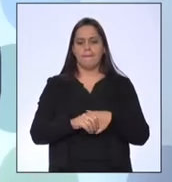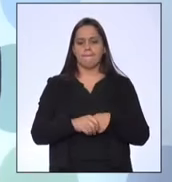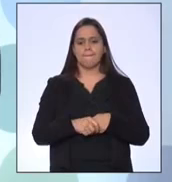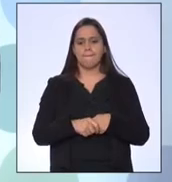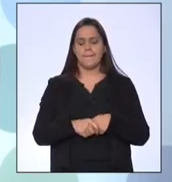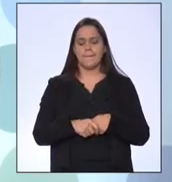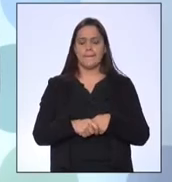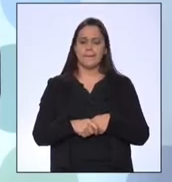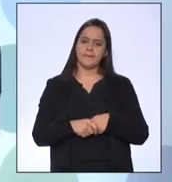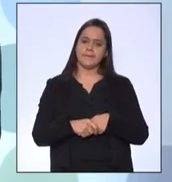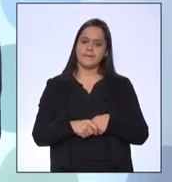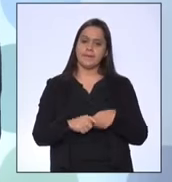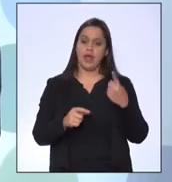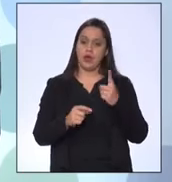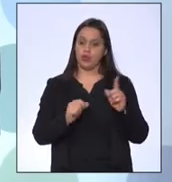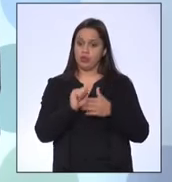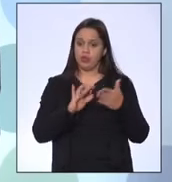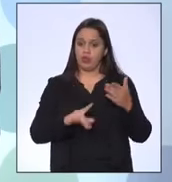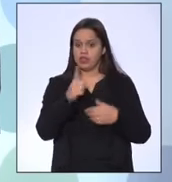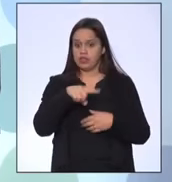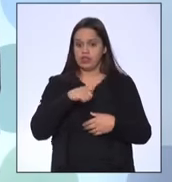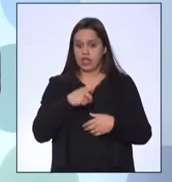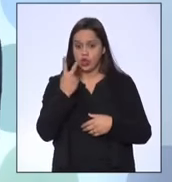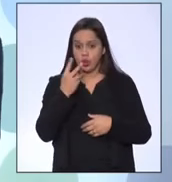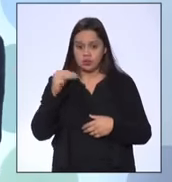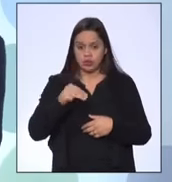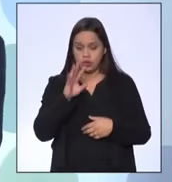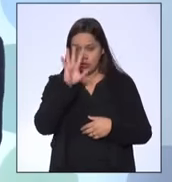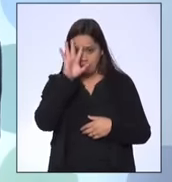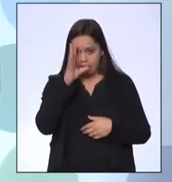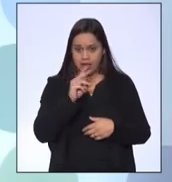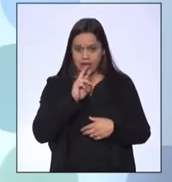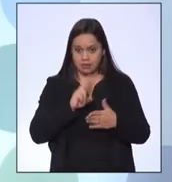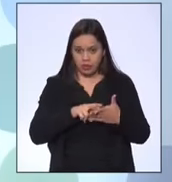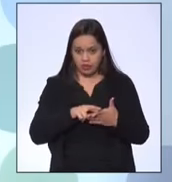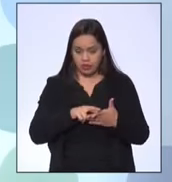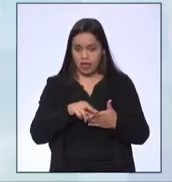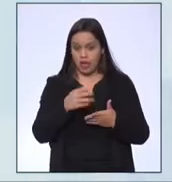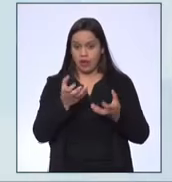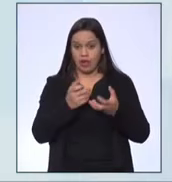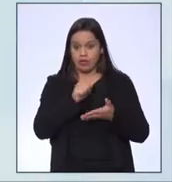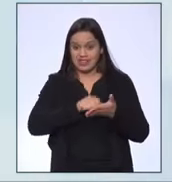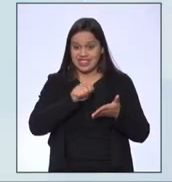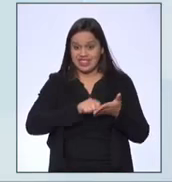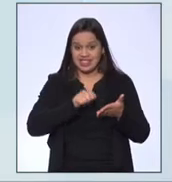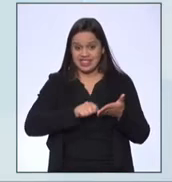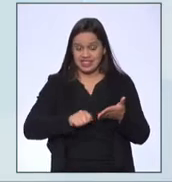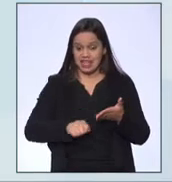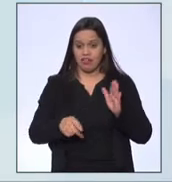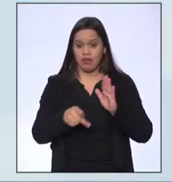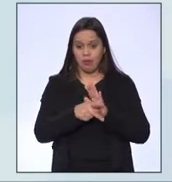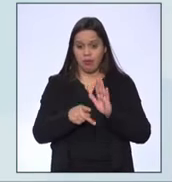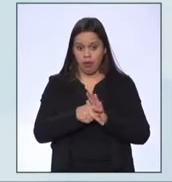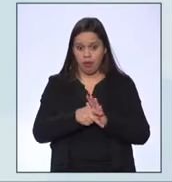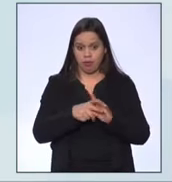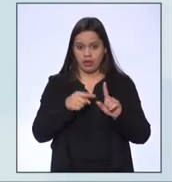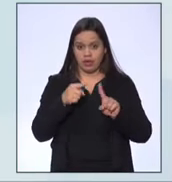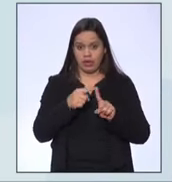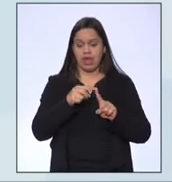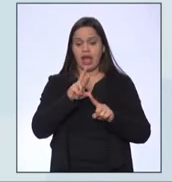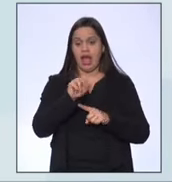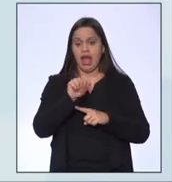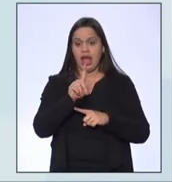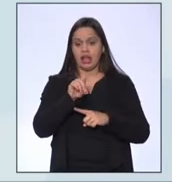Certo? Vocês têm 2 minutinhos para resolver. Eu só quero que vocês escrevam as potências em forma de radical. Tudo